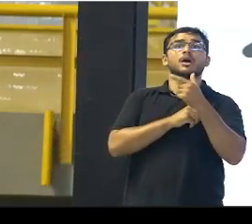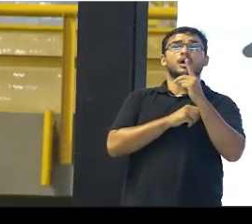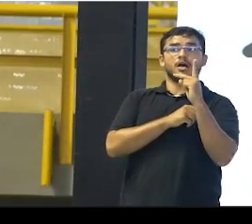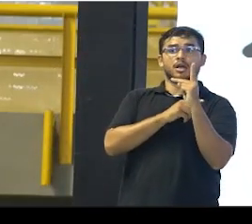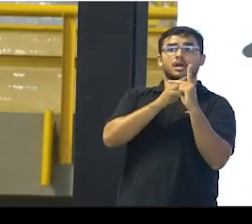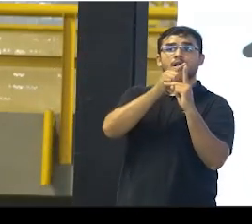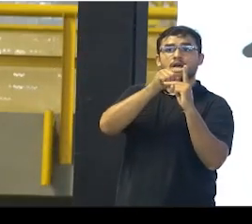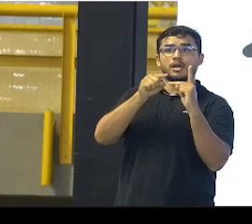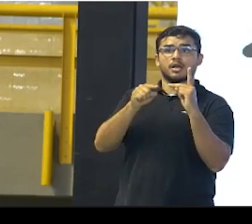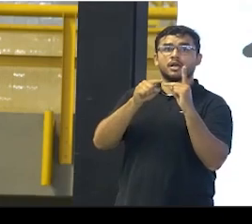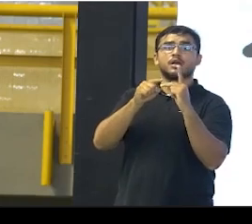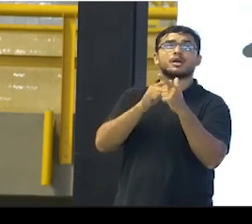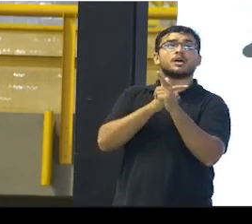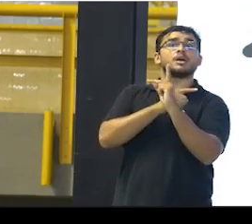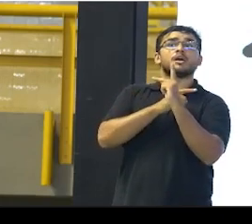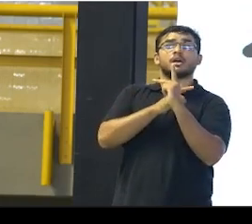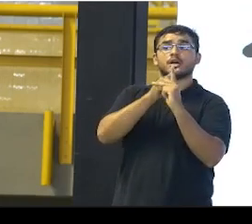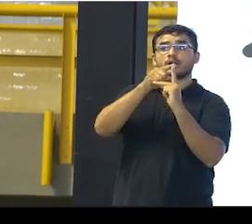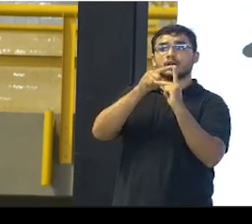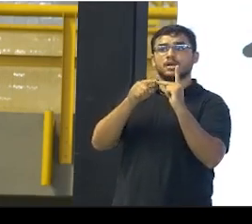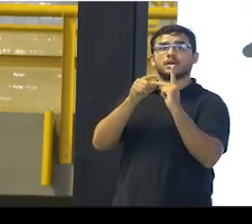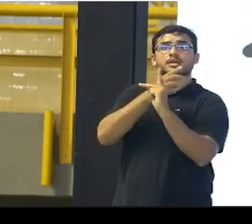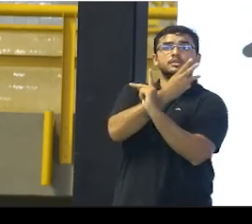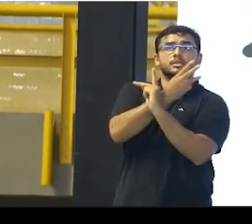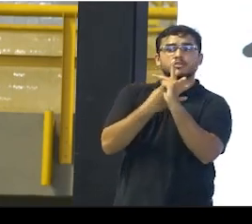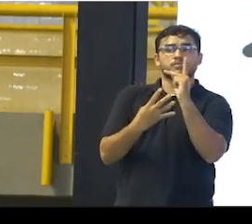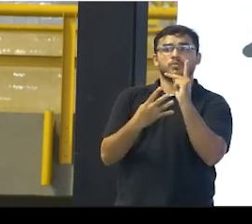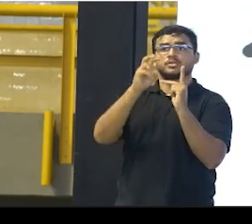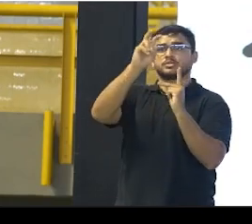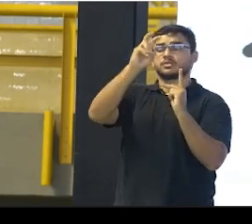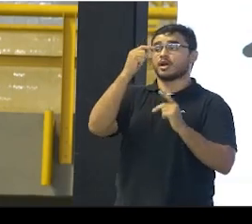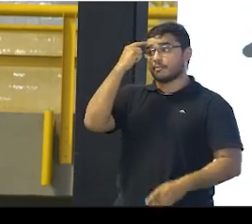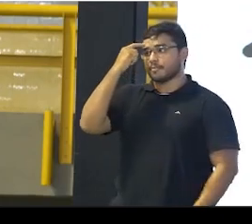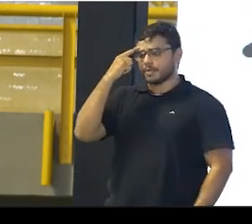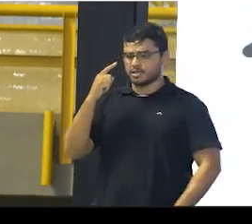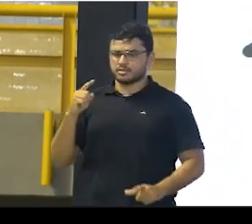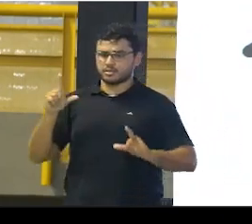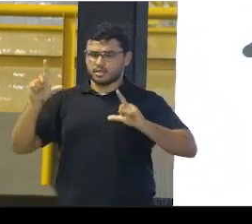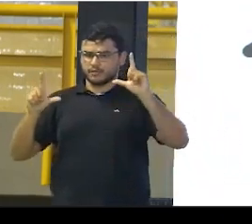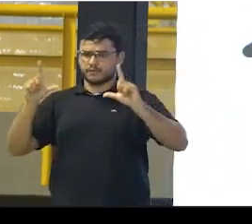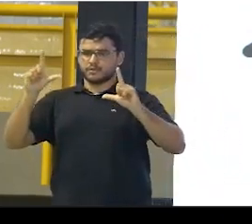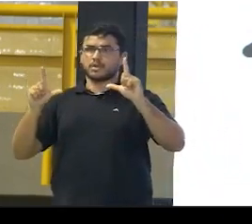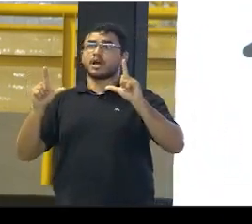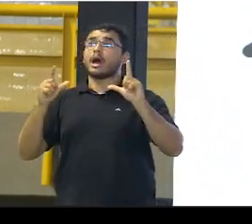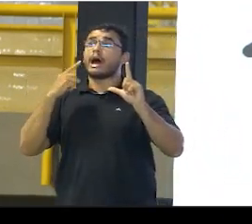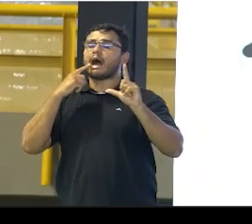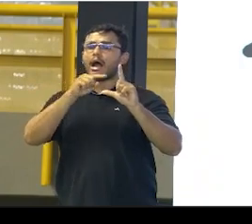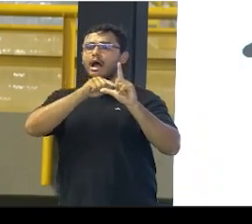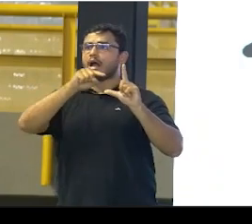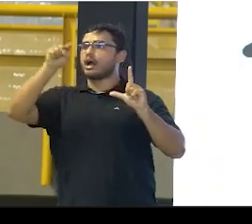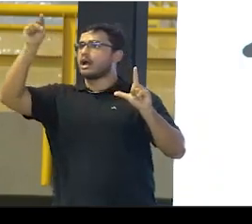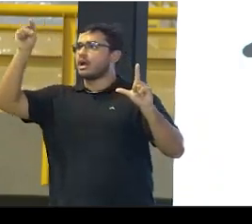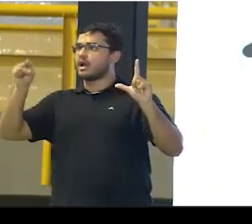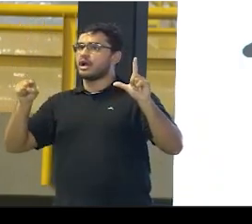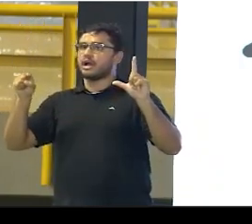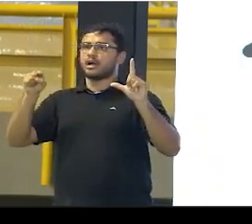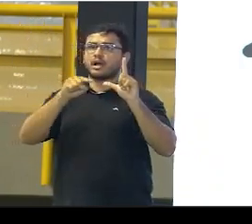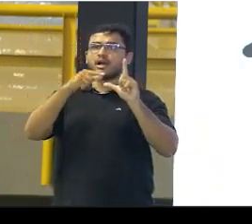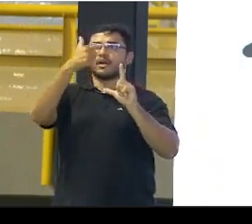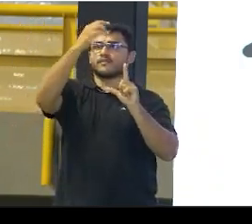Quanto? 12. E quanto é que vai ser esse daqui? 16. Porque é o